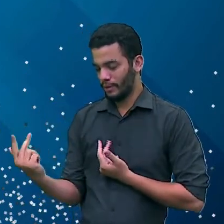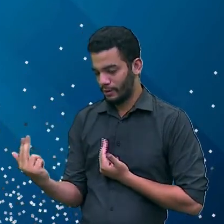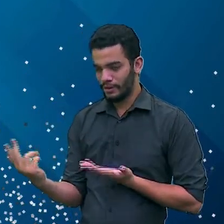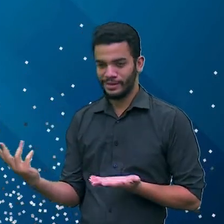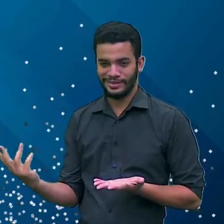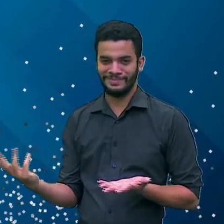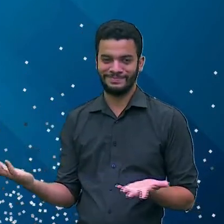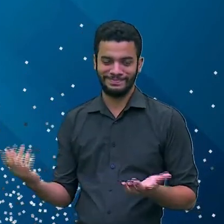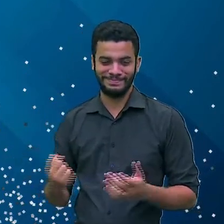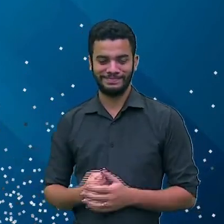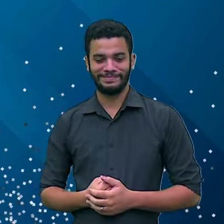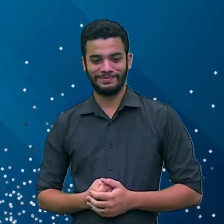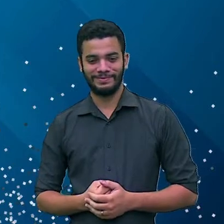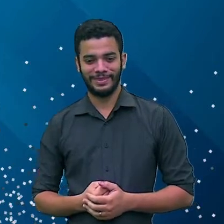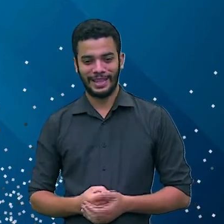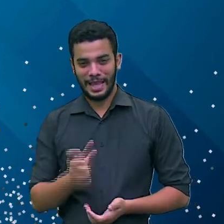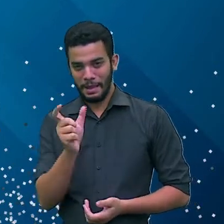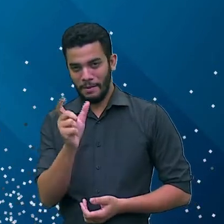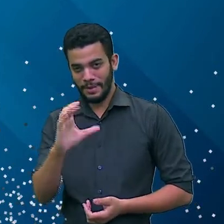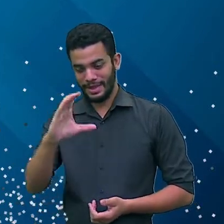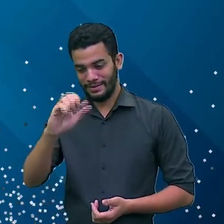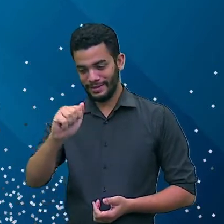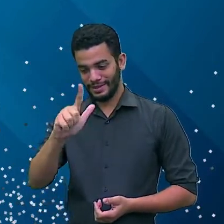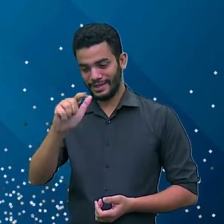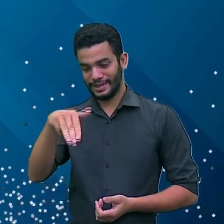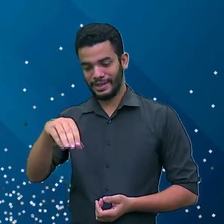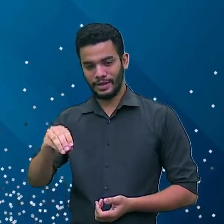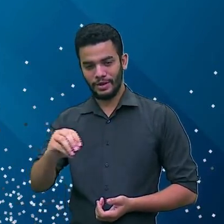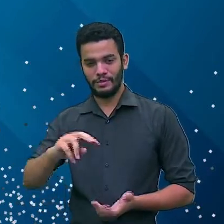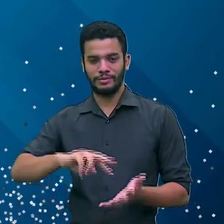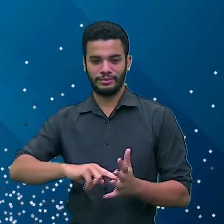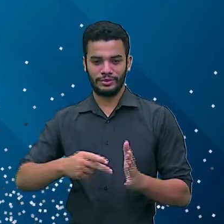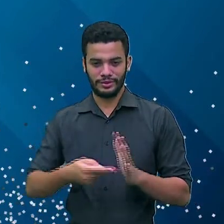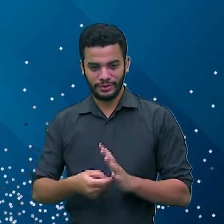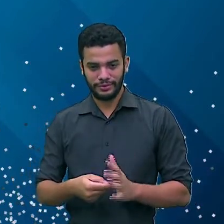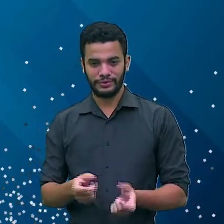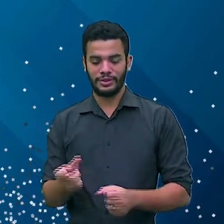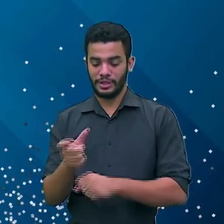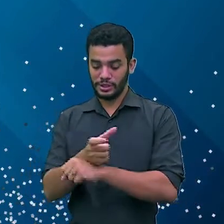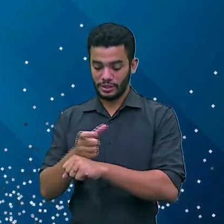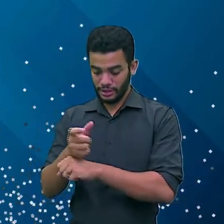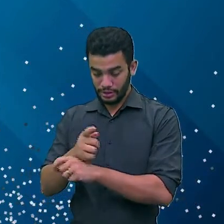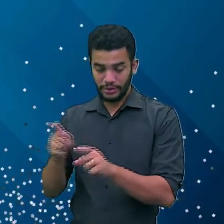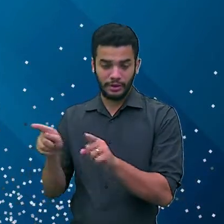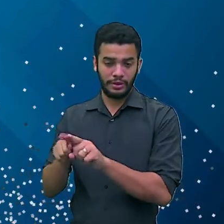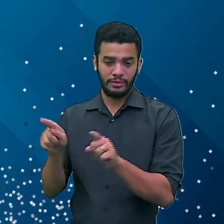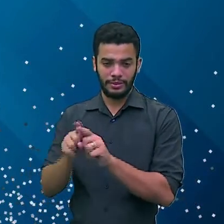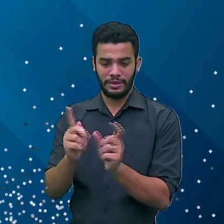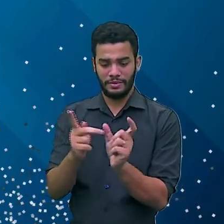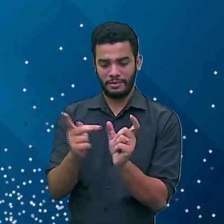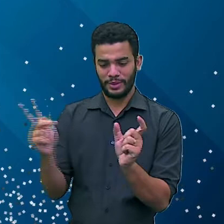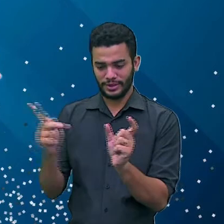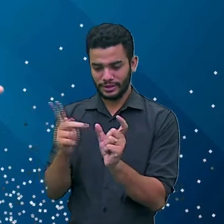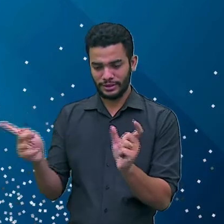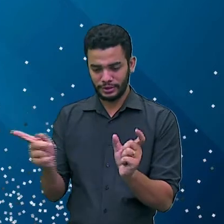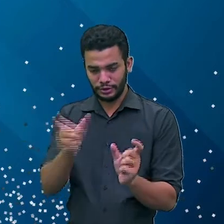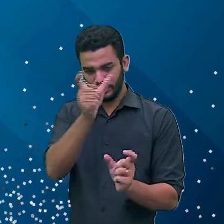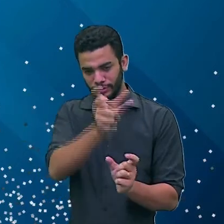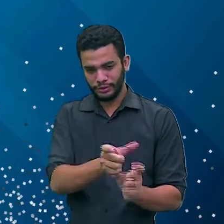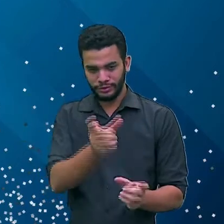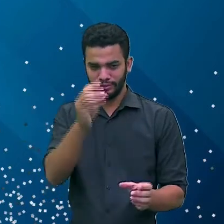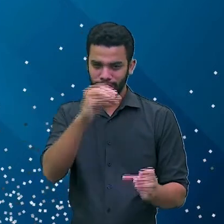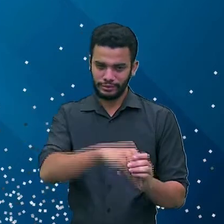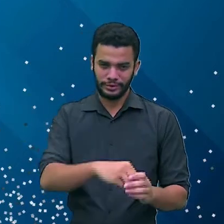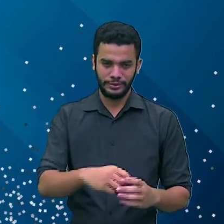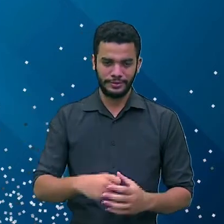esse calmo é o adjetivo predicativo do sujeito. Podemos observar então que nesses enunciados aí se